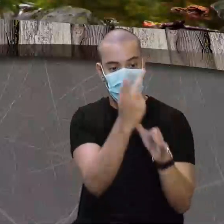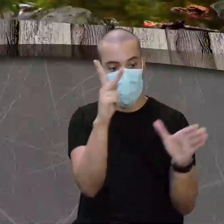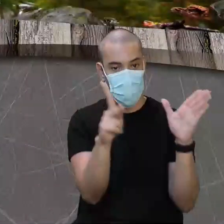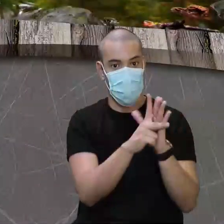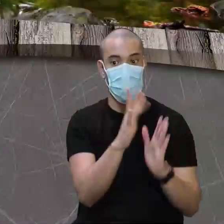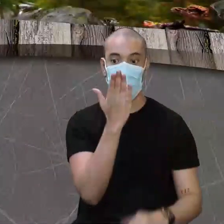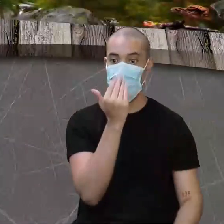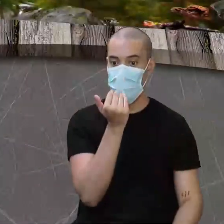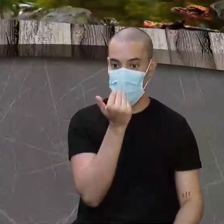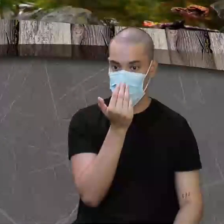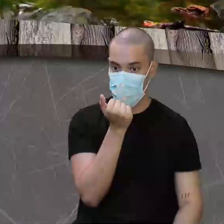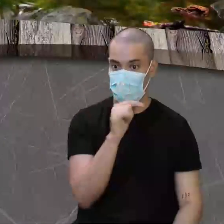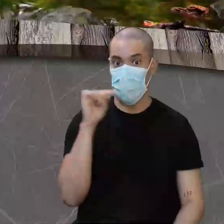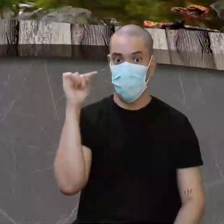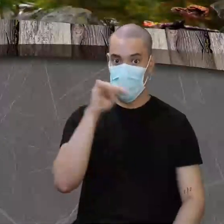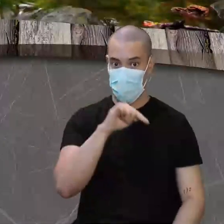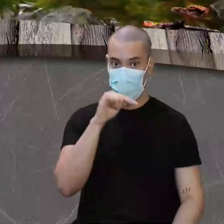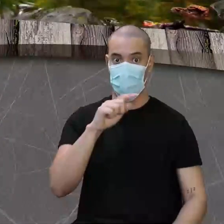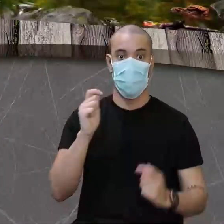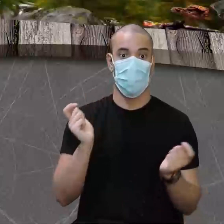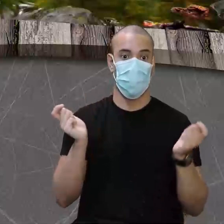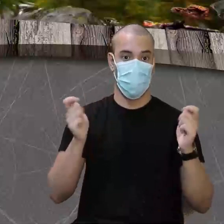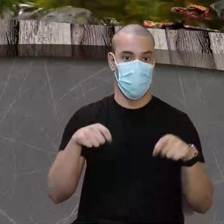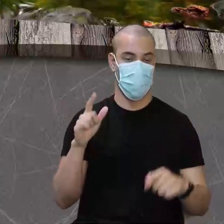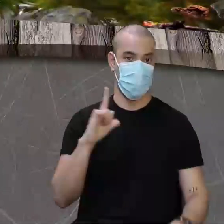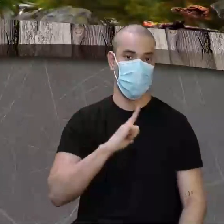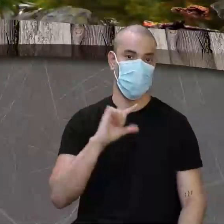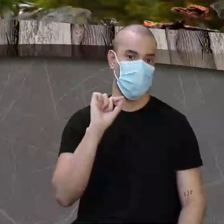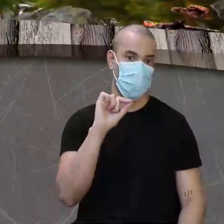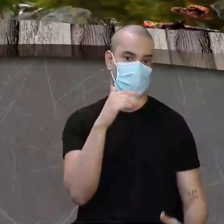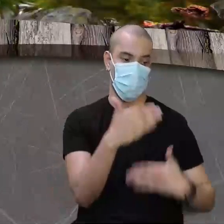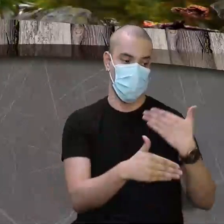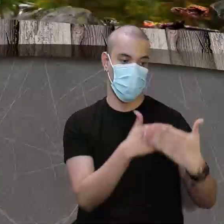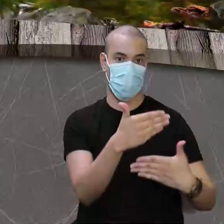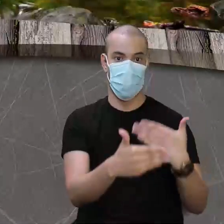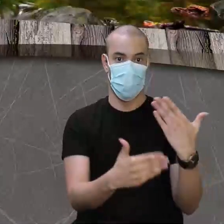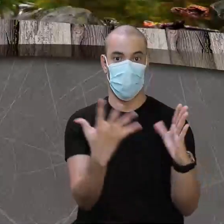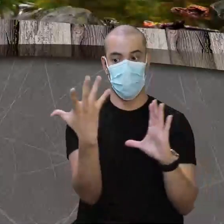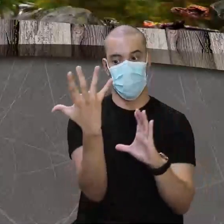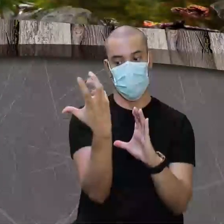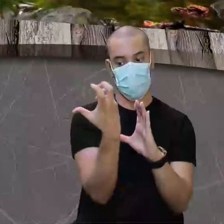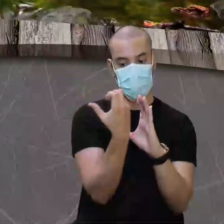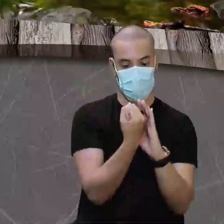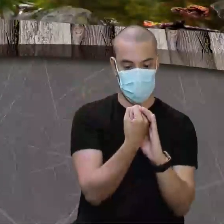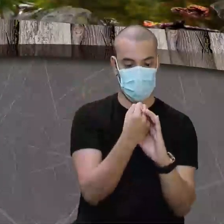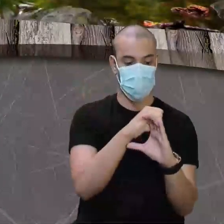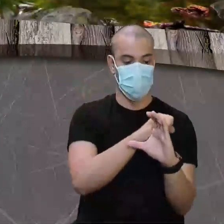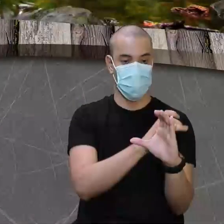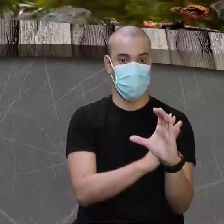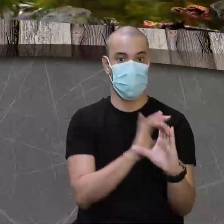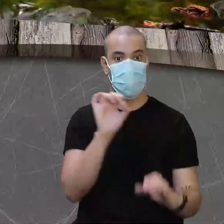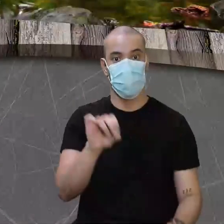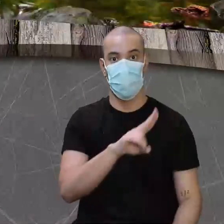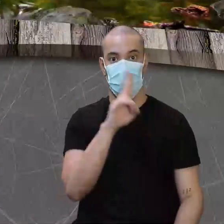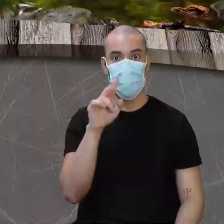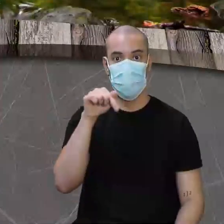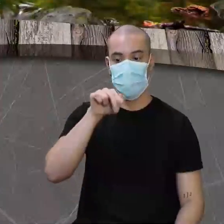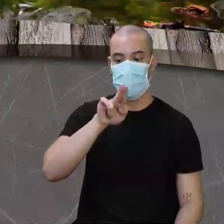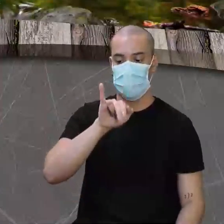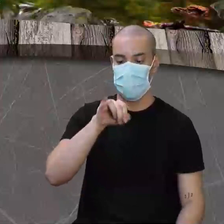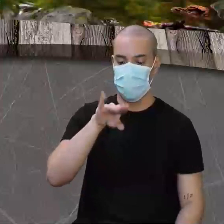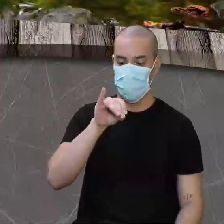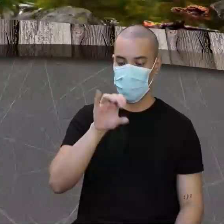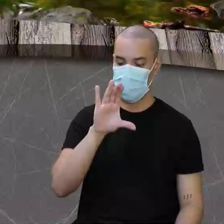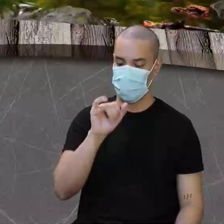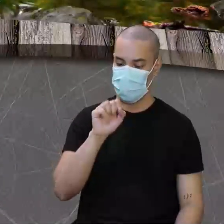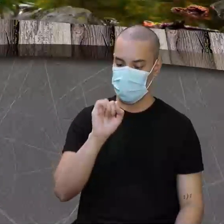alimento. E aí você pode ter ou o processo de fotossíntese ou o processo de quimiossíntese, tá bom? Que